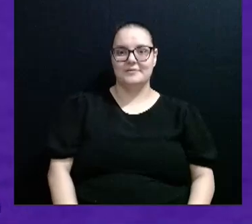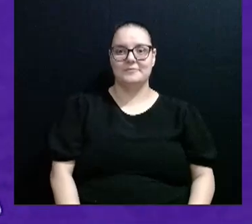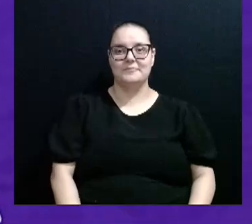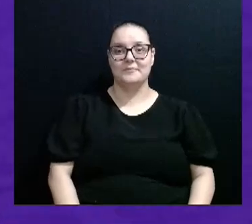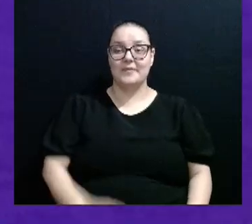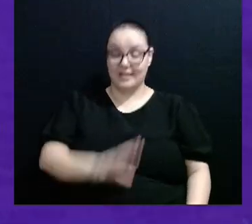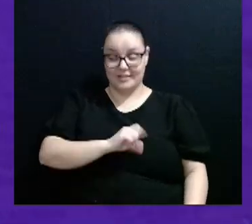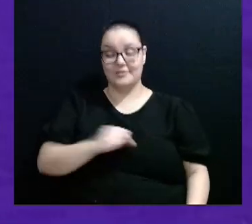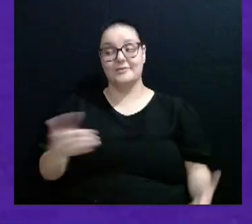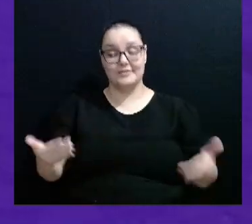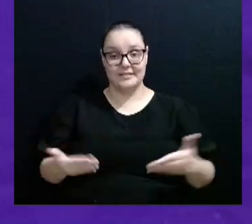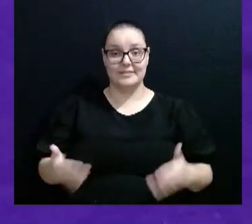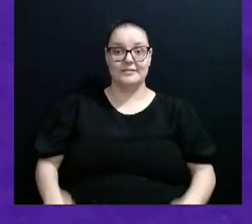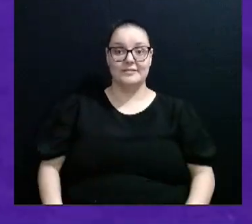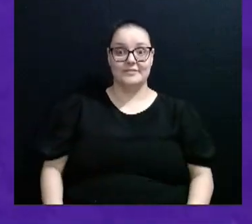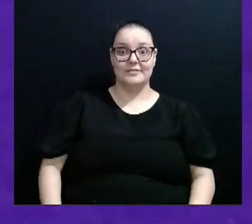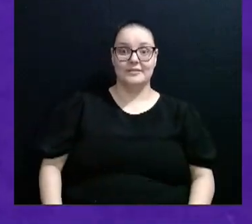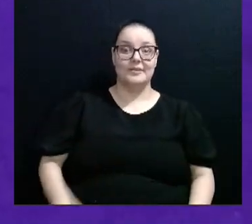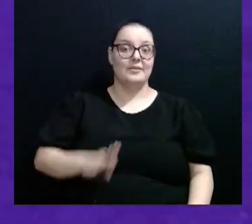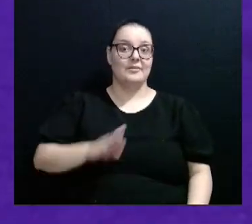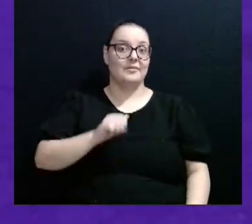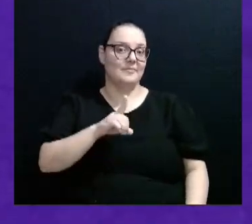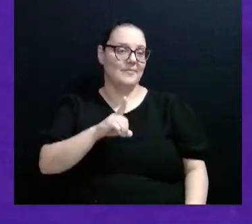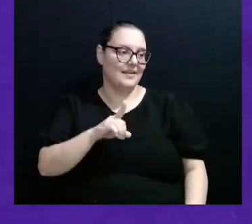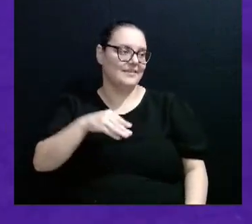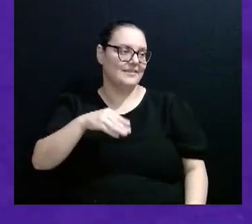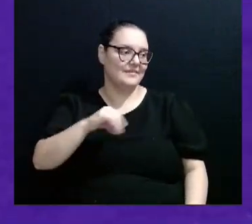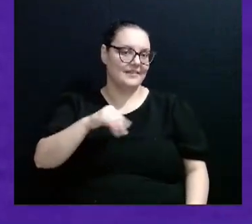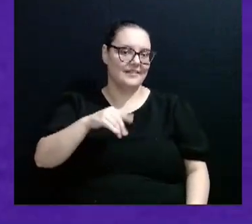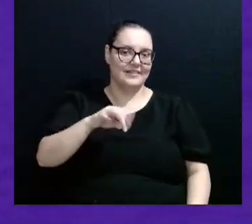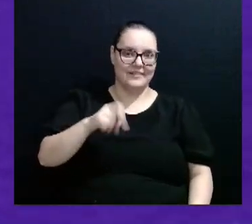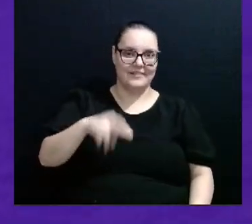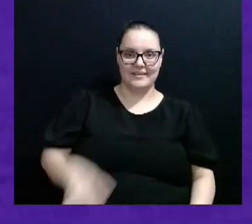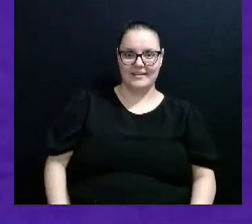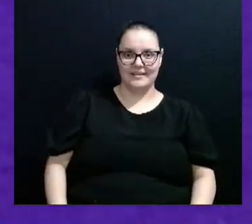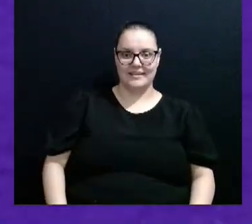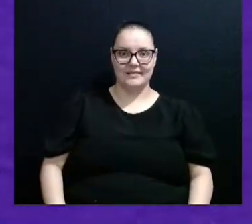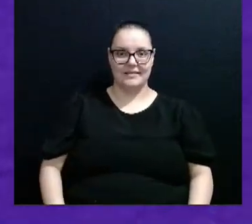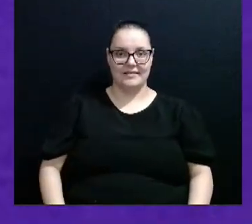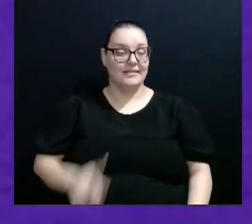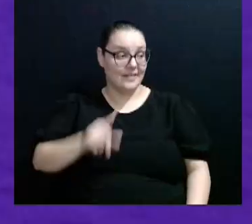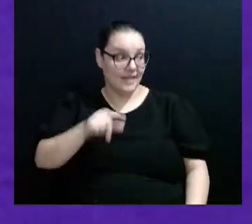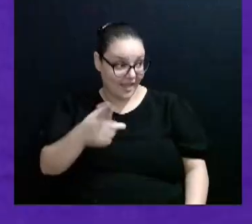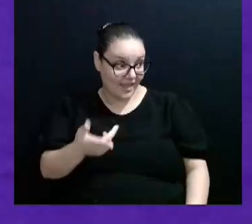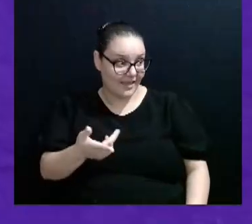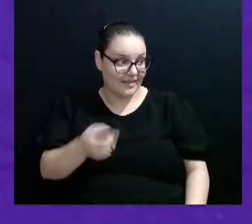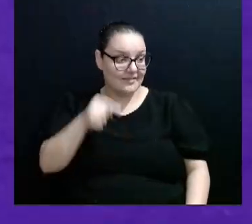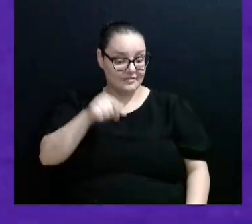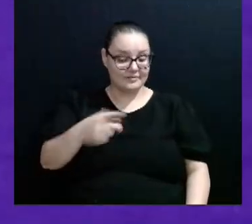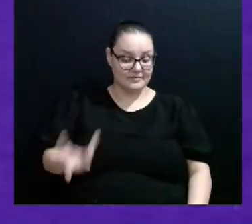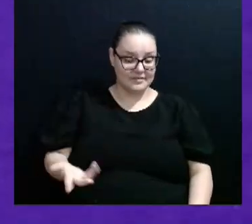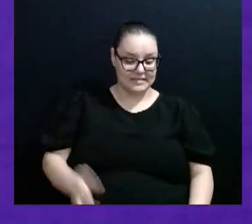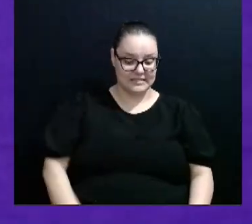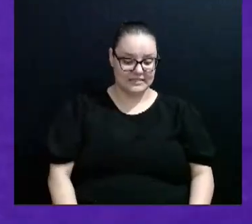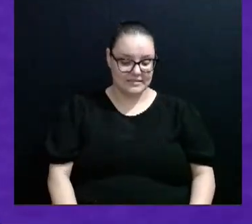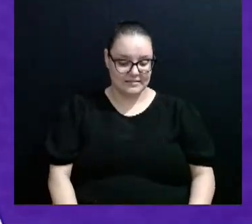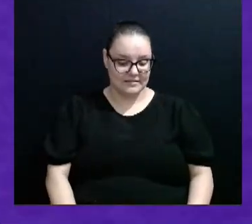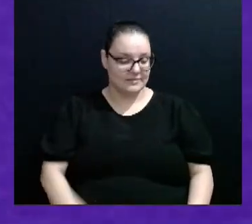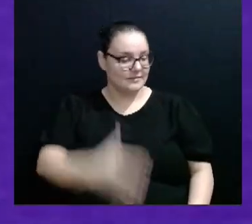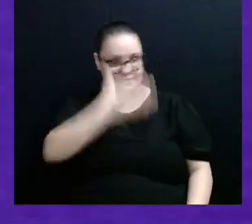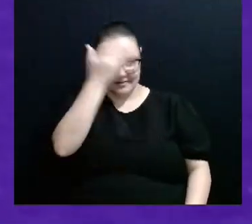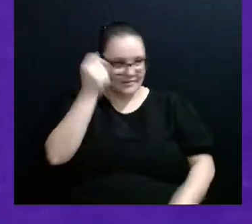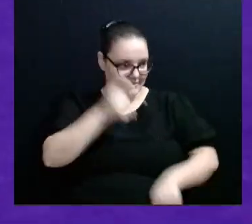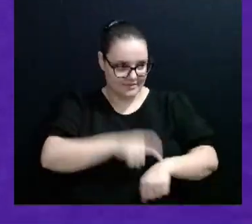é... Do badminton. É, do badminton. Ah, é? E aí você esquece a hora vindo aqui?